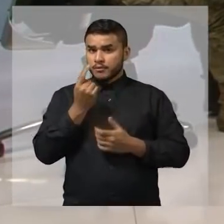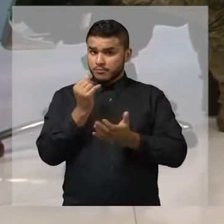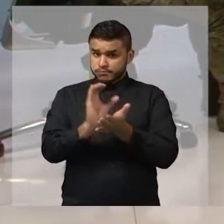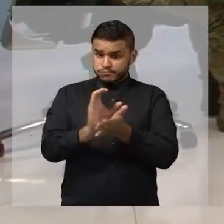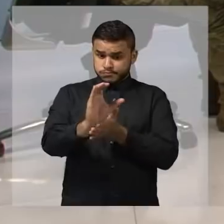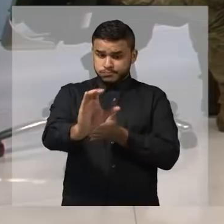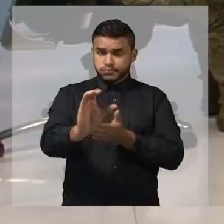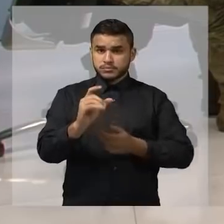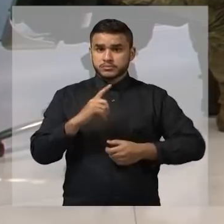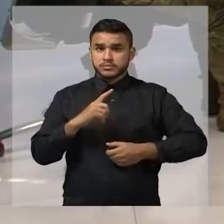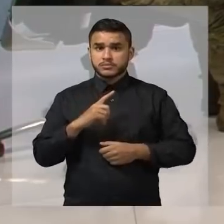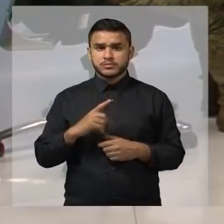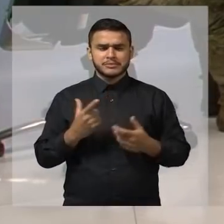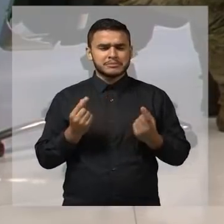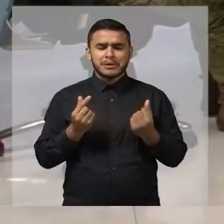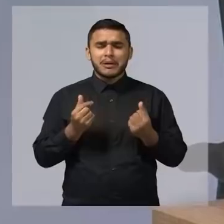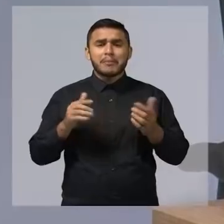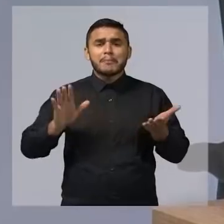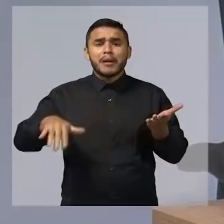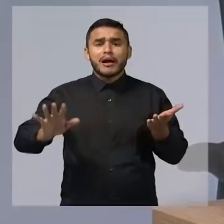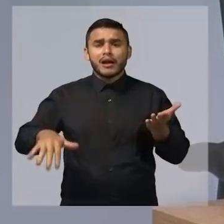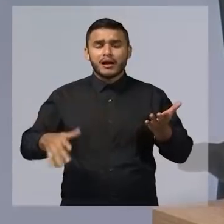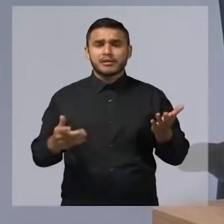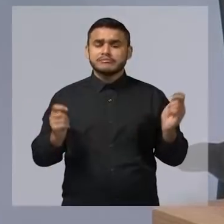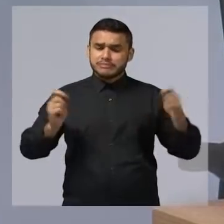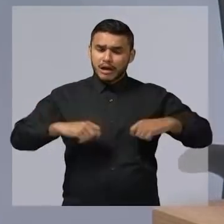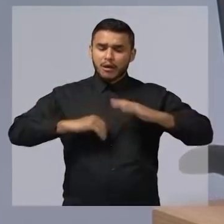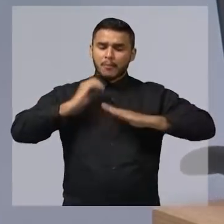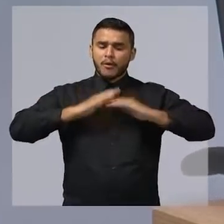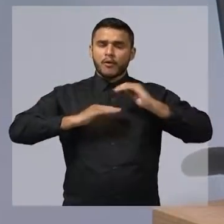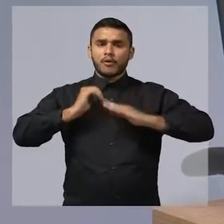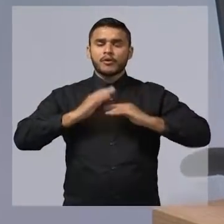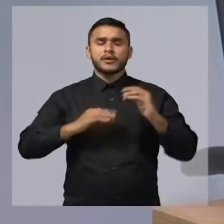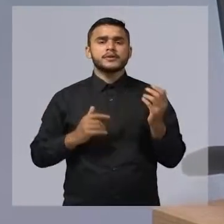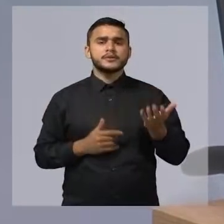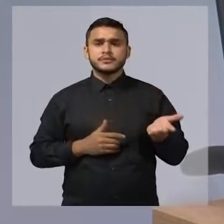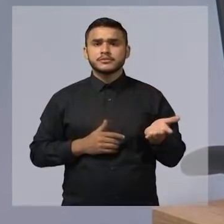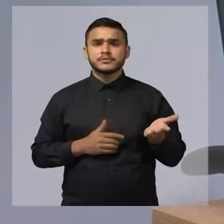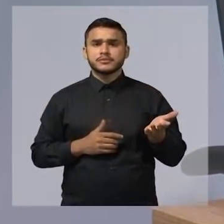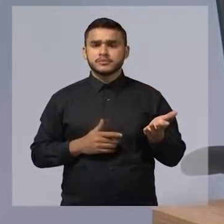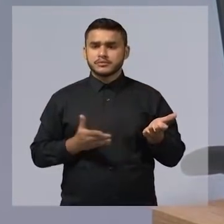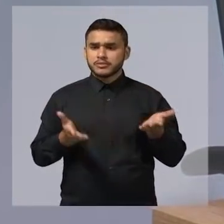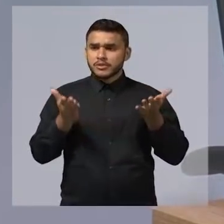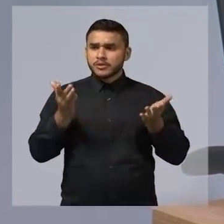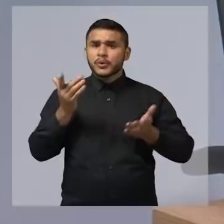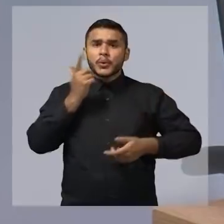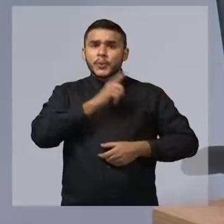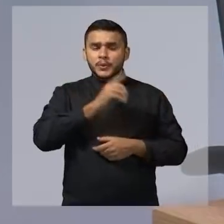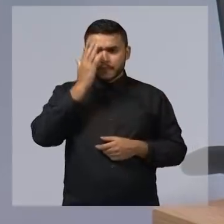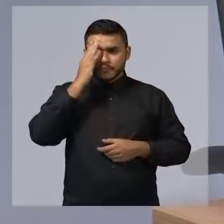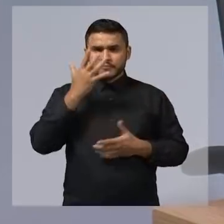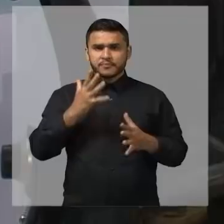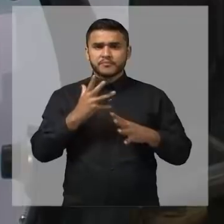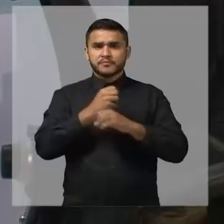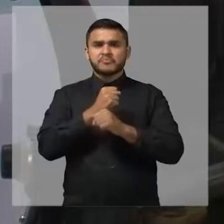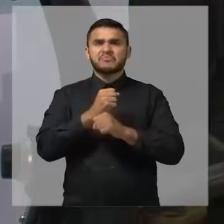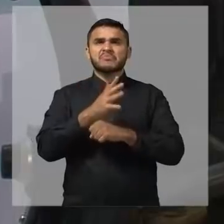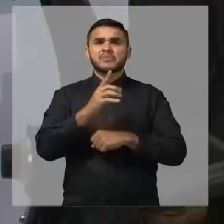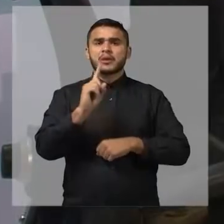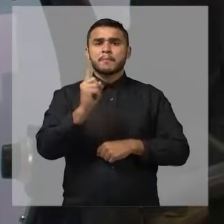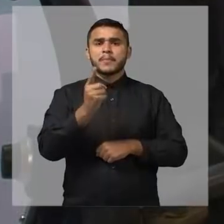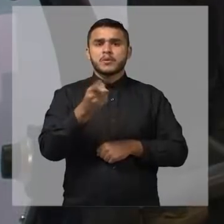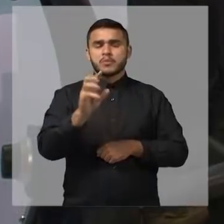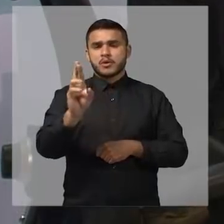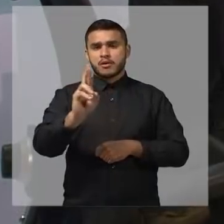muito barato. É muito barato. Para eu dar uma profissão para o preso, ele me custa R$1.000. É uma questão de vontade política.